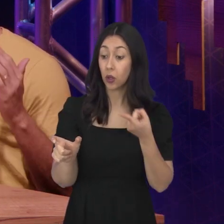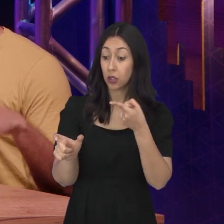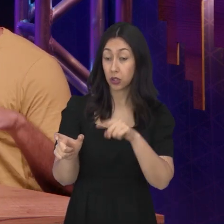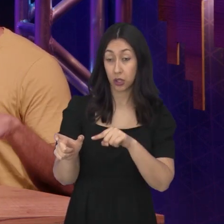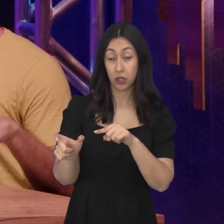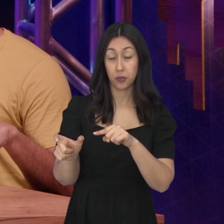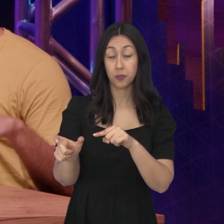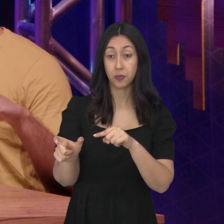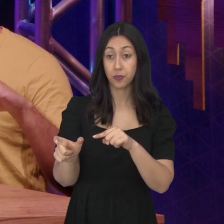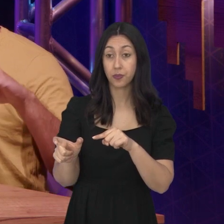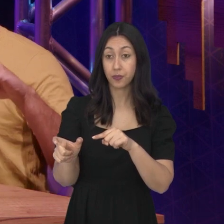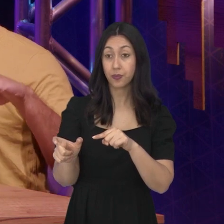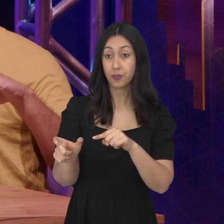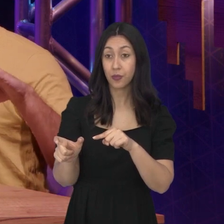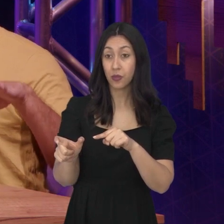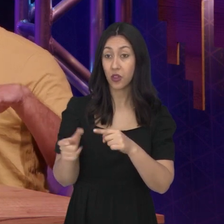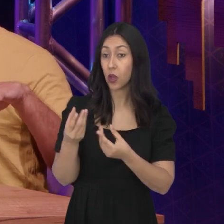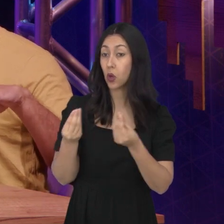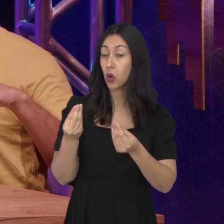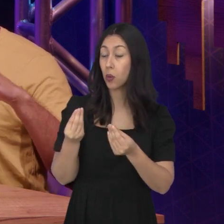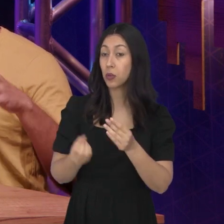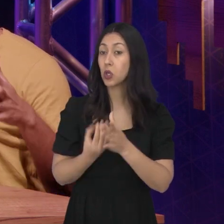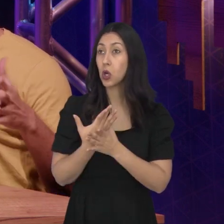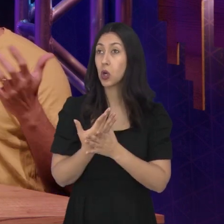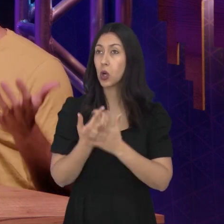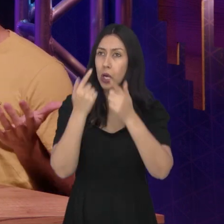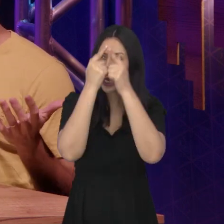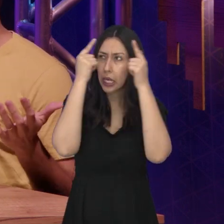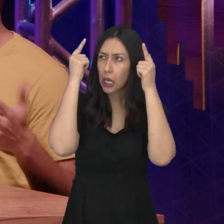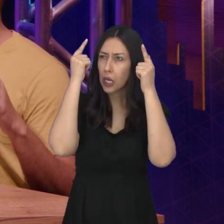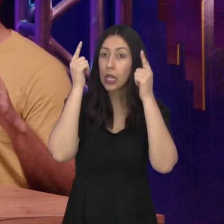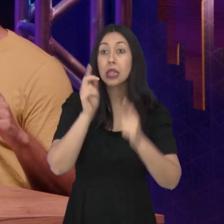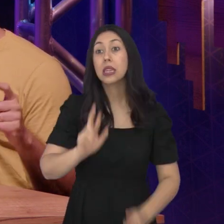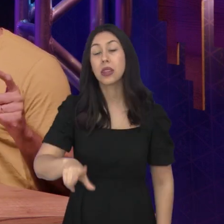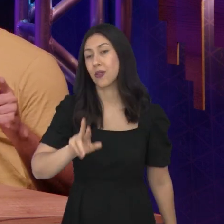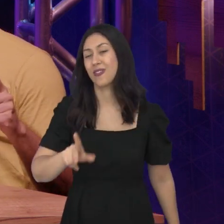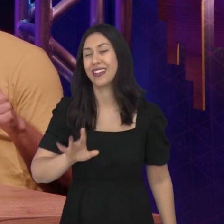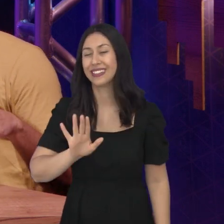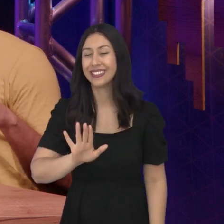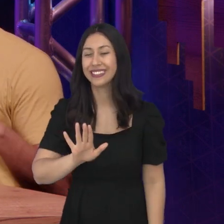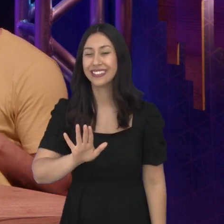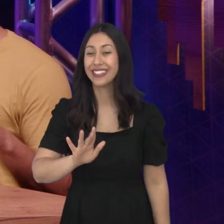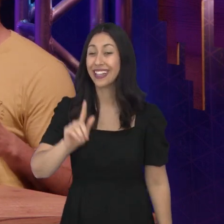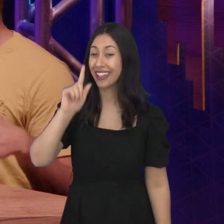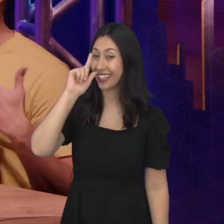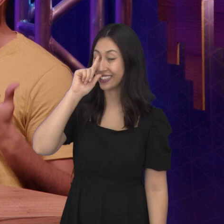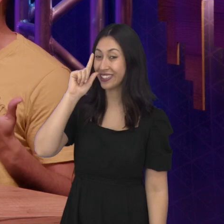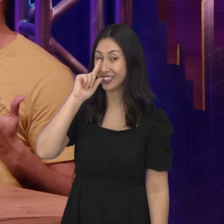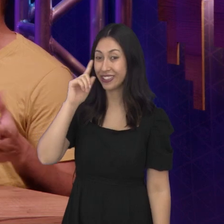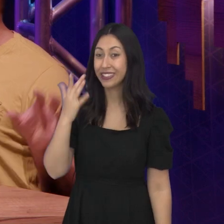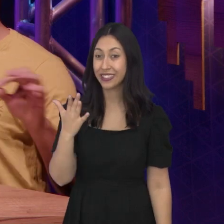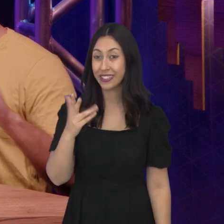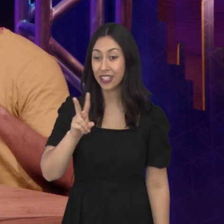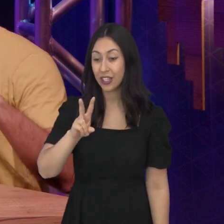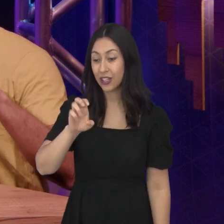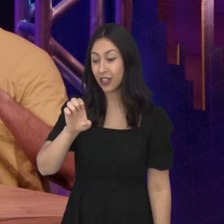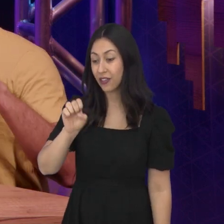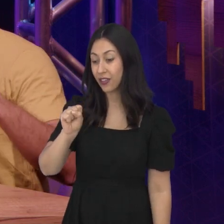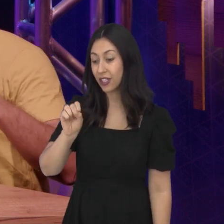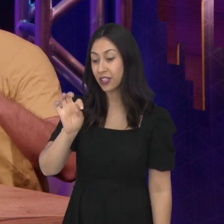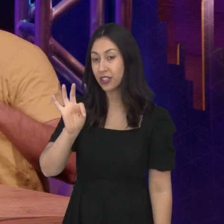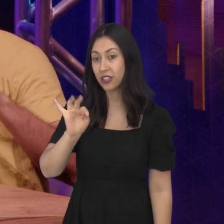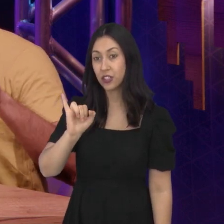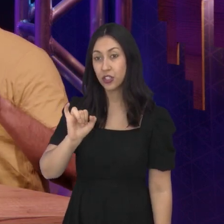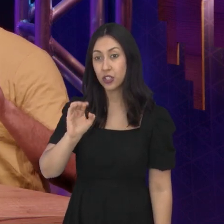E vestibular vem do grego, do grego não, do latim